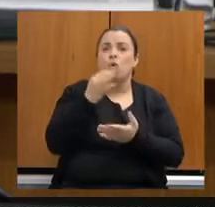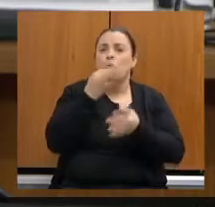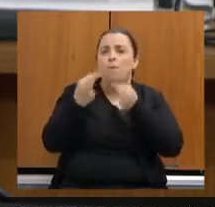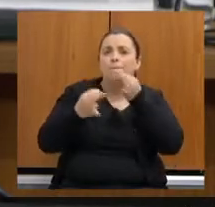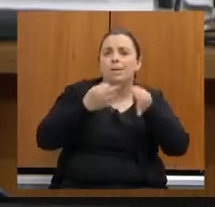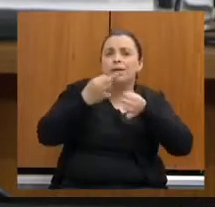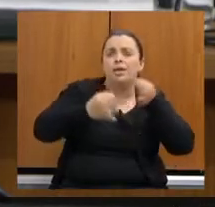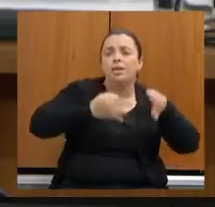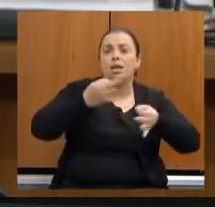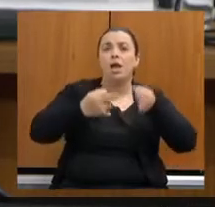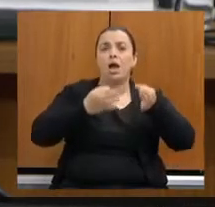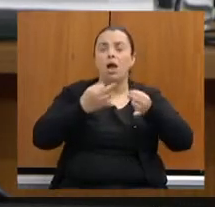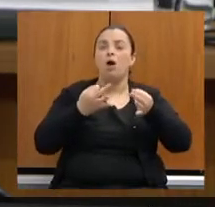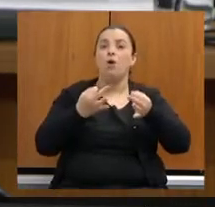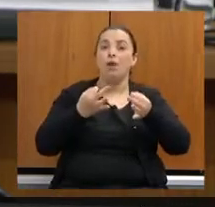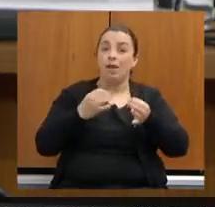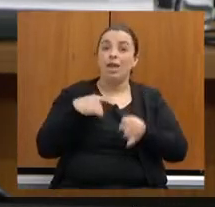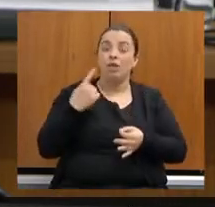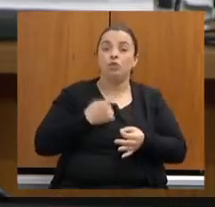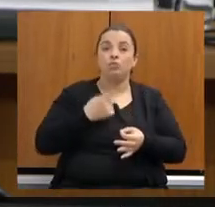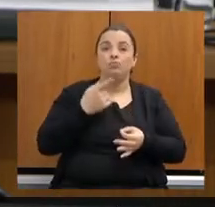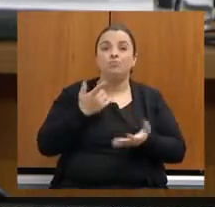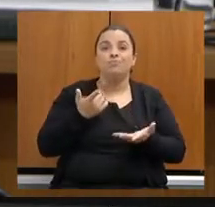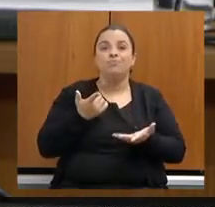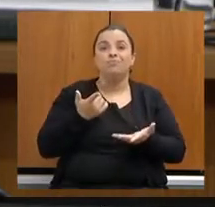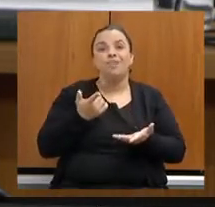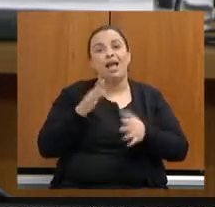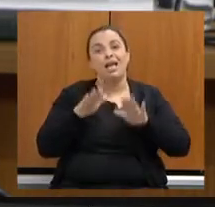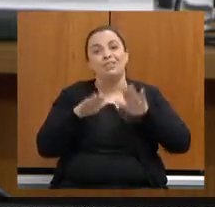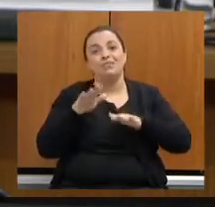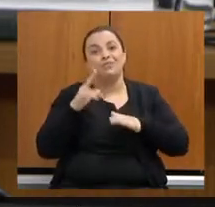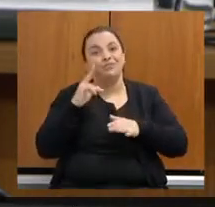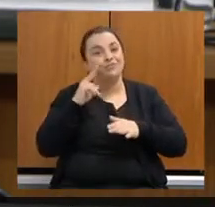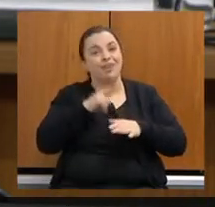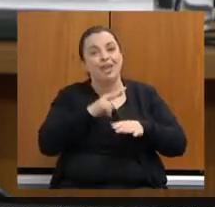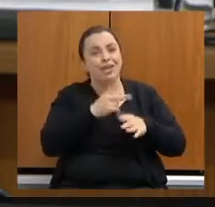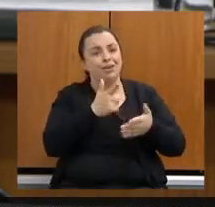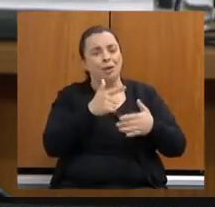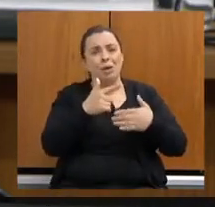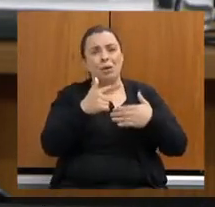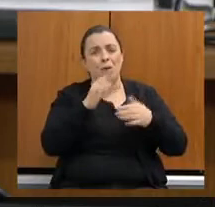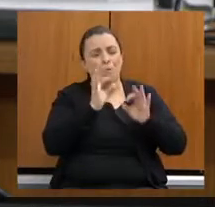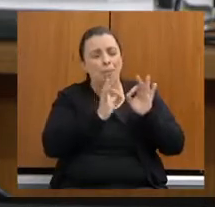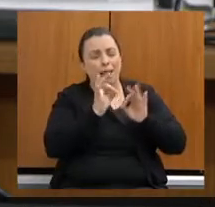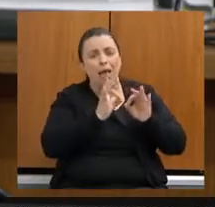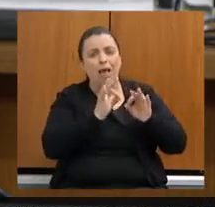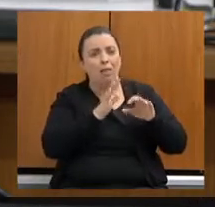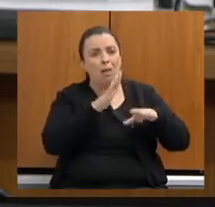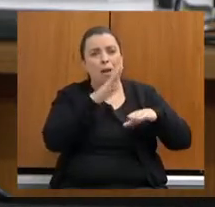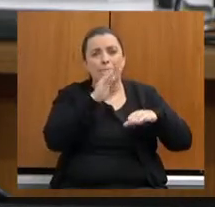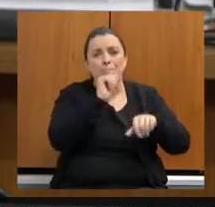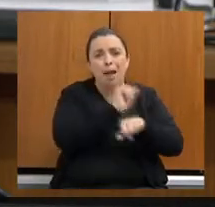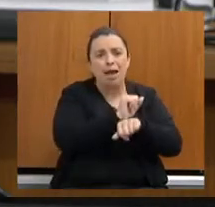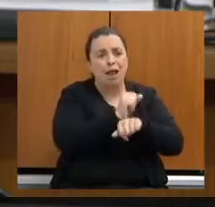dão a sua contribuição e a gente não vê efetivamente vai desanimando as pessoas mas não pode me